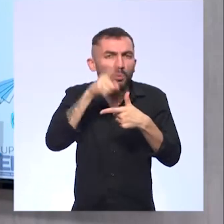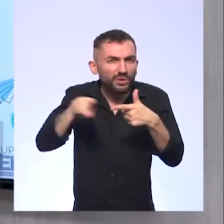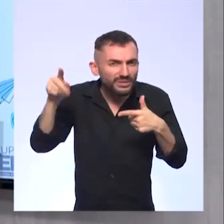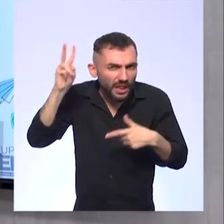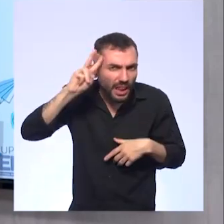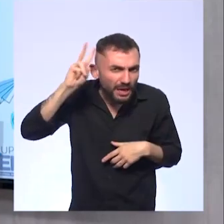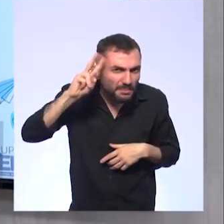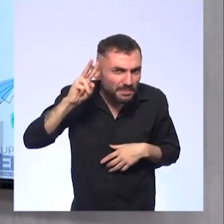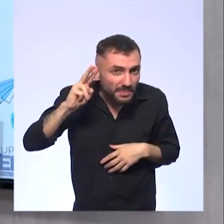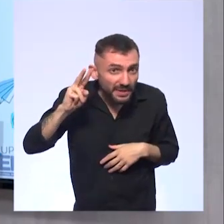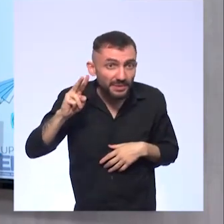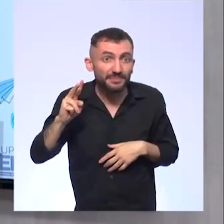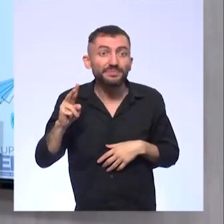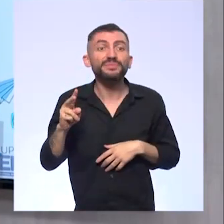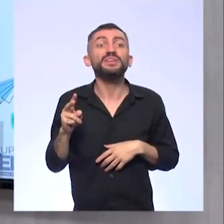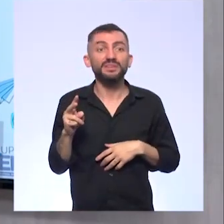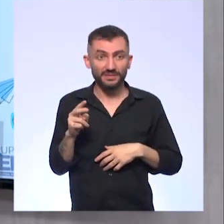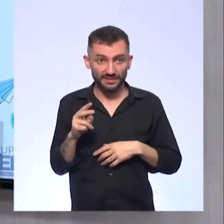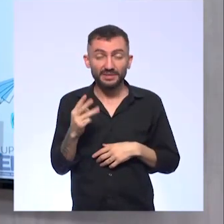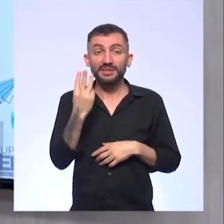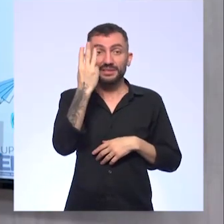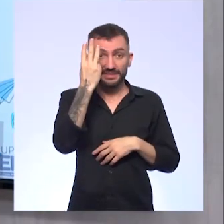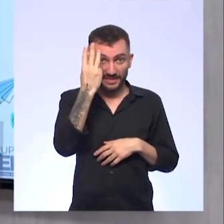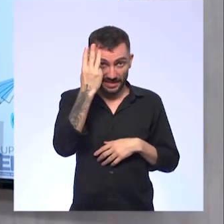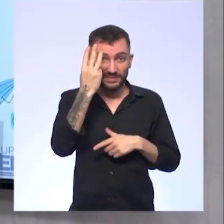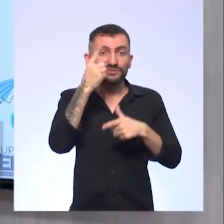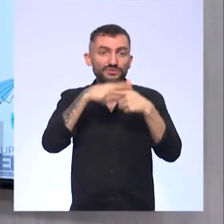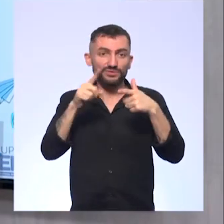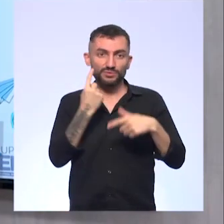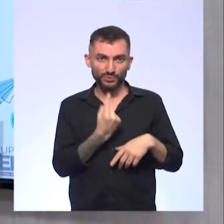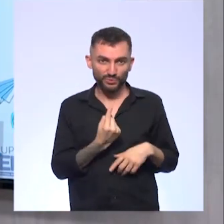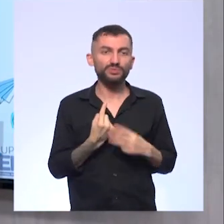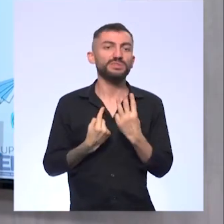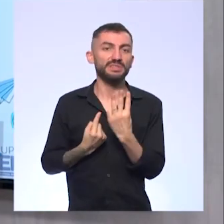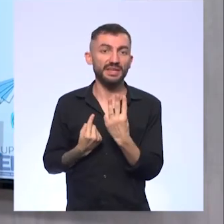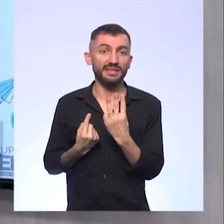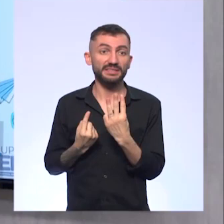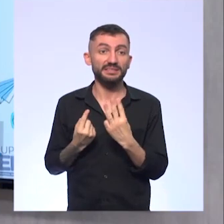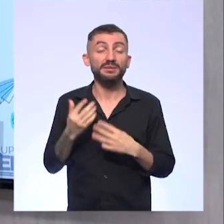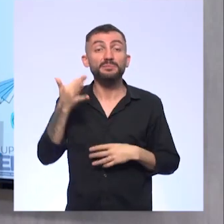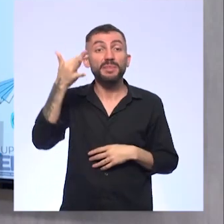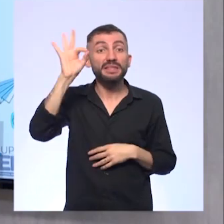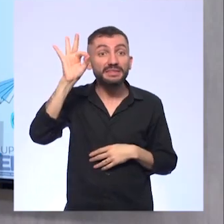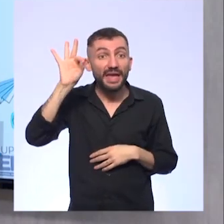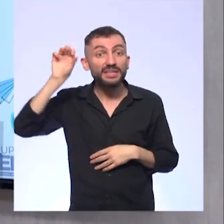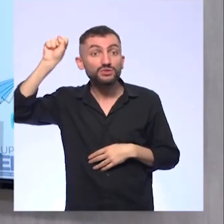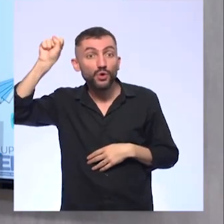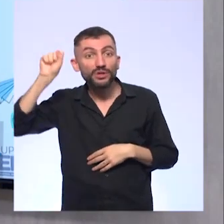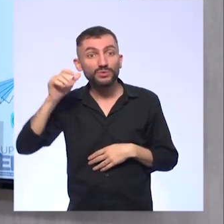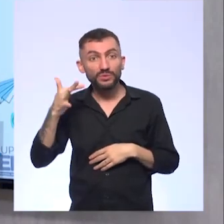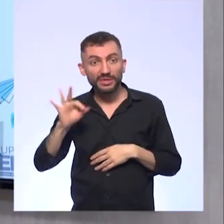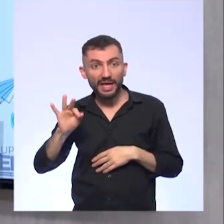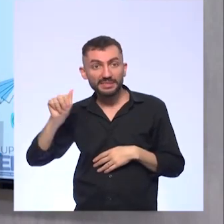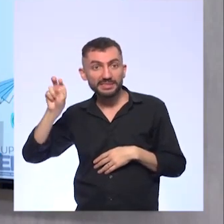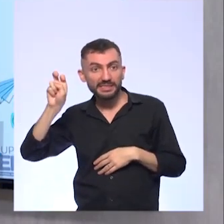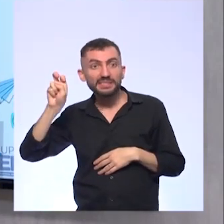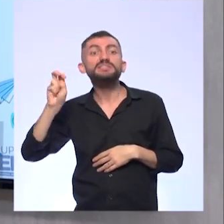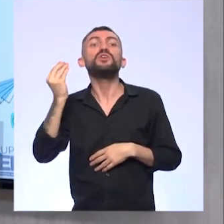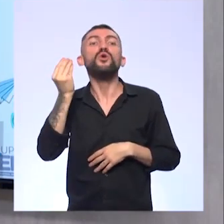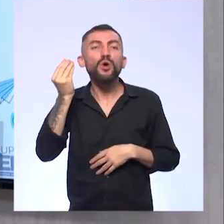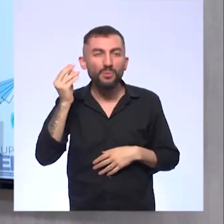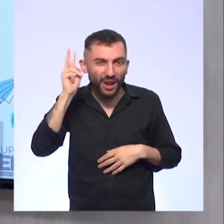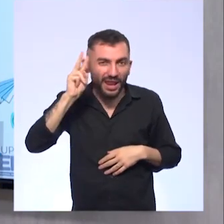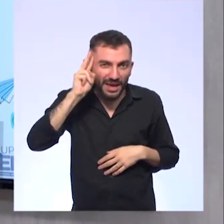divisão se lembra / um vai dar três agora quanto que dá de 10 oitava / 10 a 15